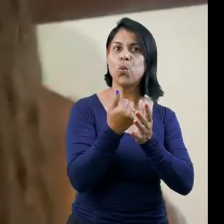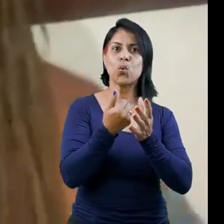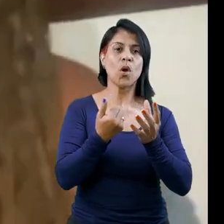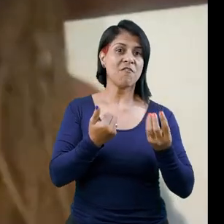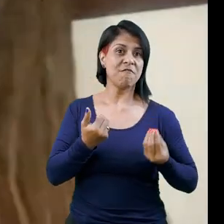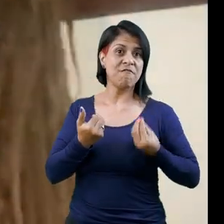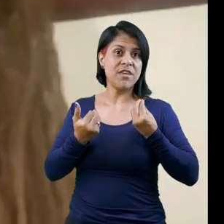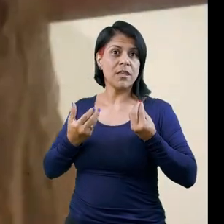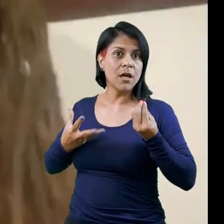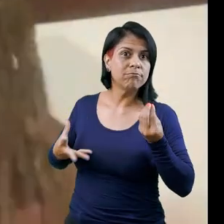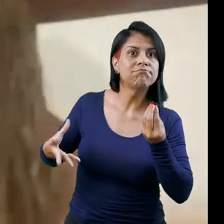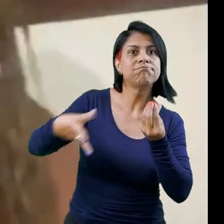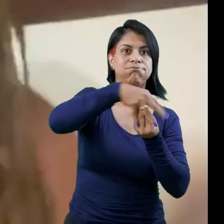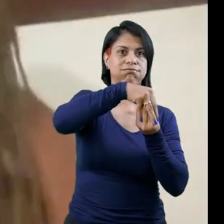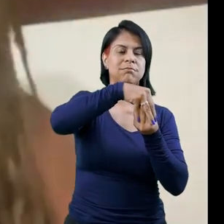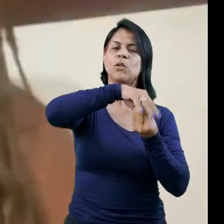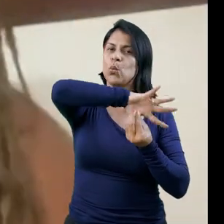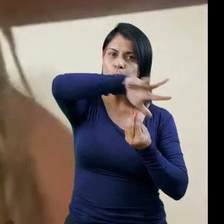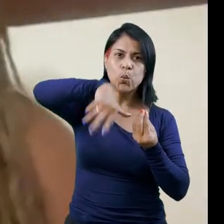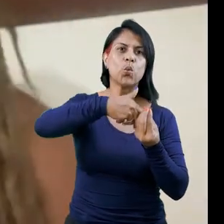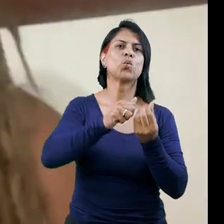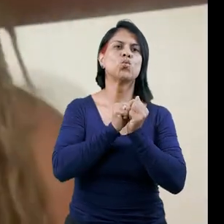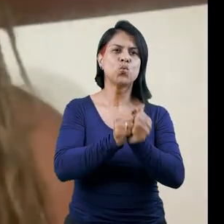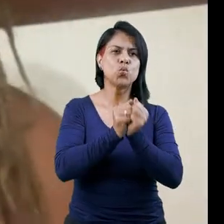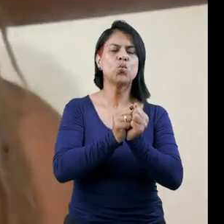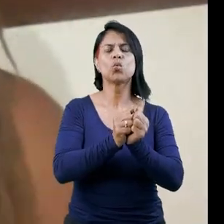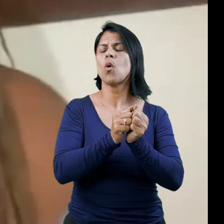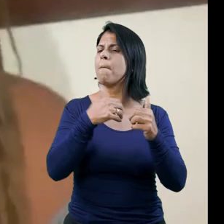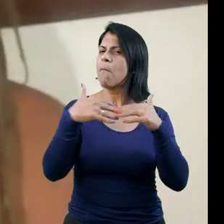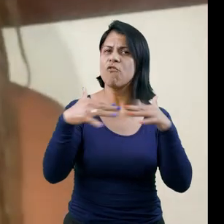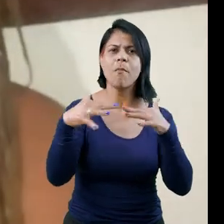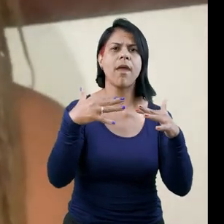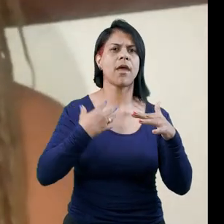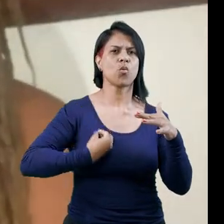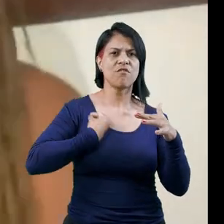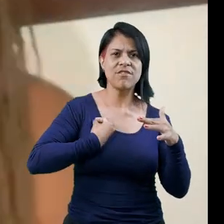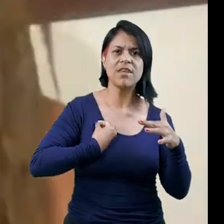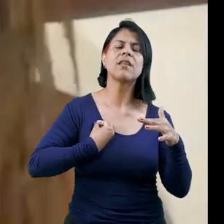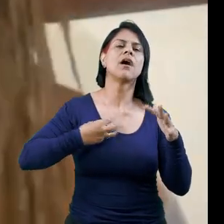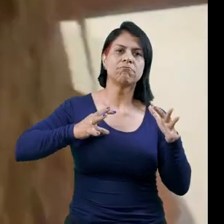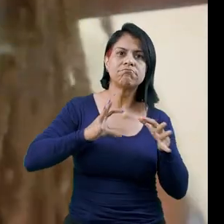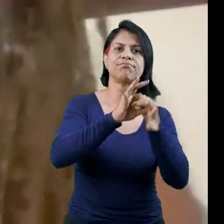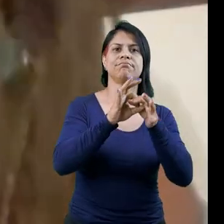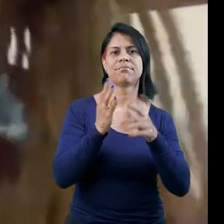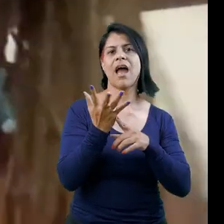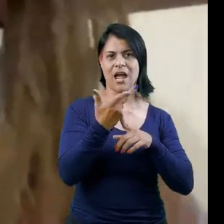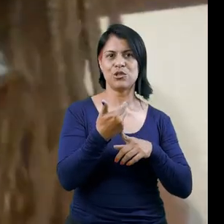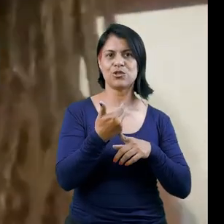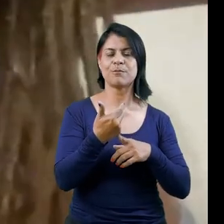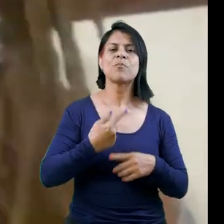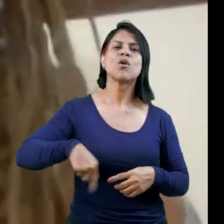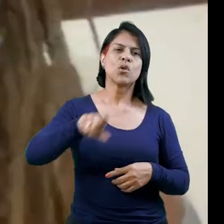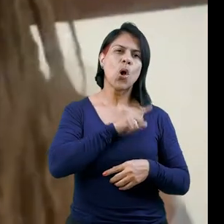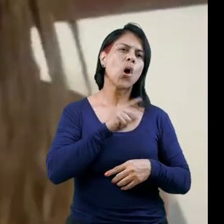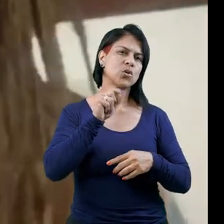qualquer movimento. Então, ele está presente em toda e qualquer vida. E aí, sim, eu nos convoco